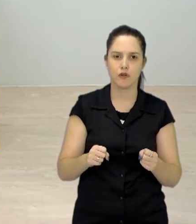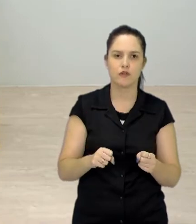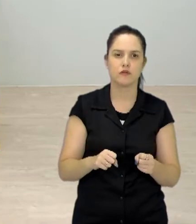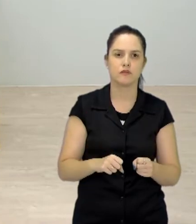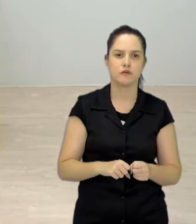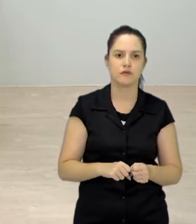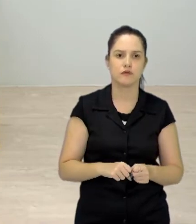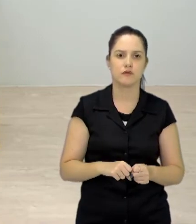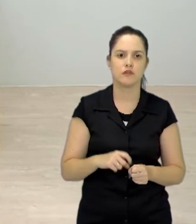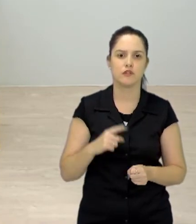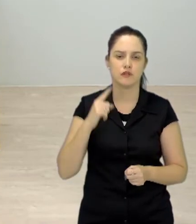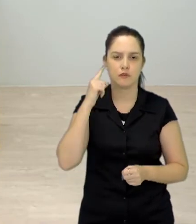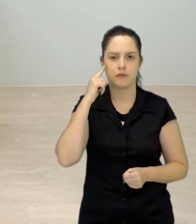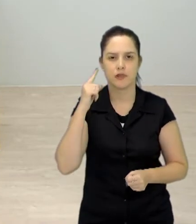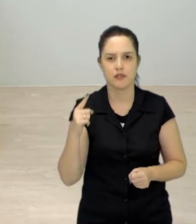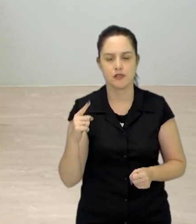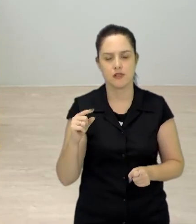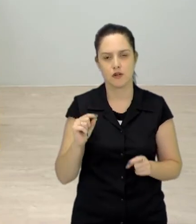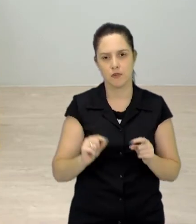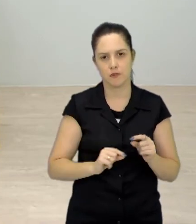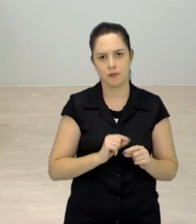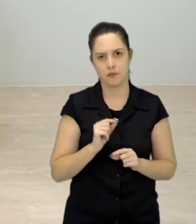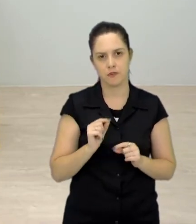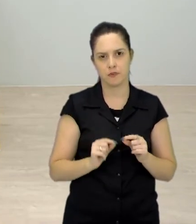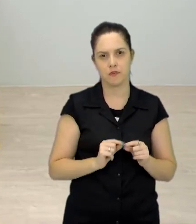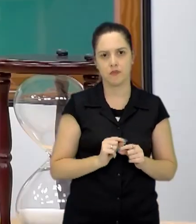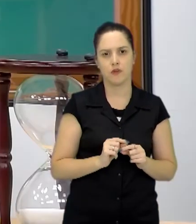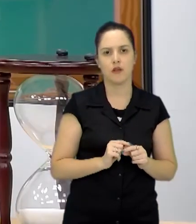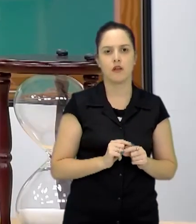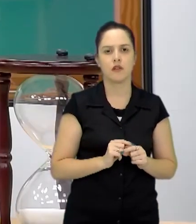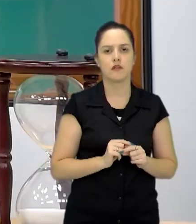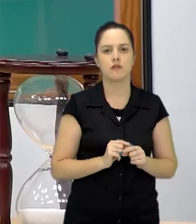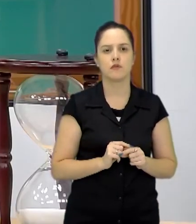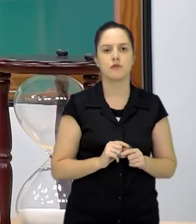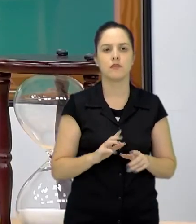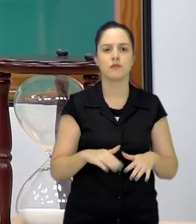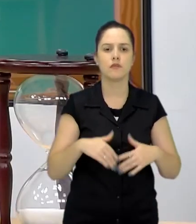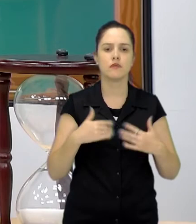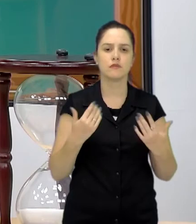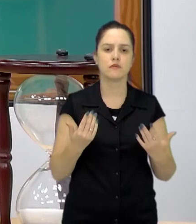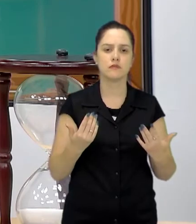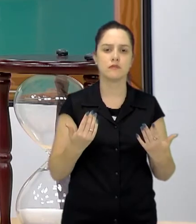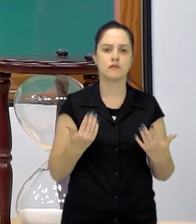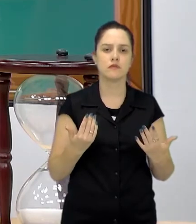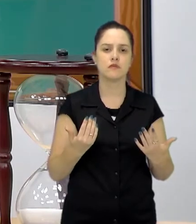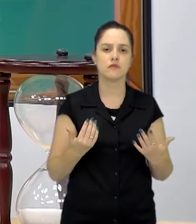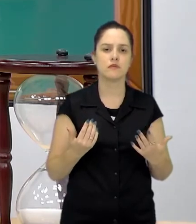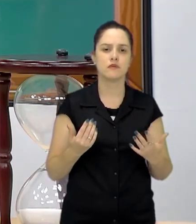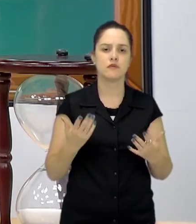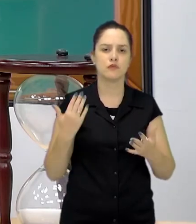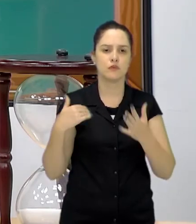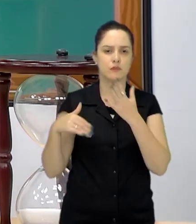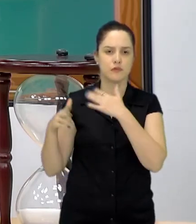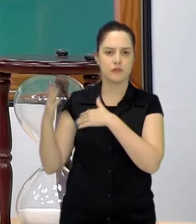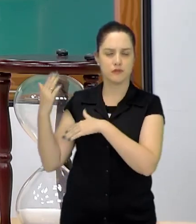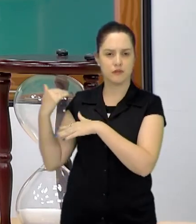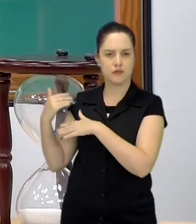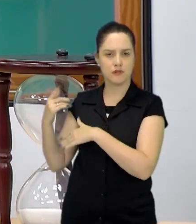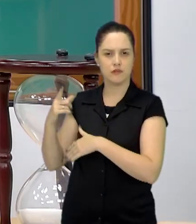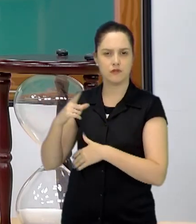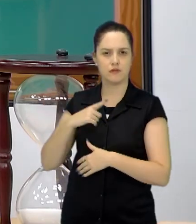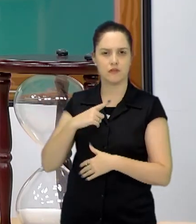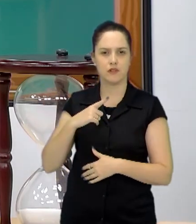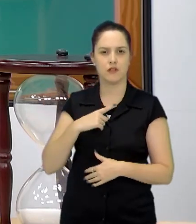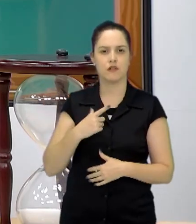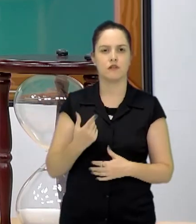Muito, porque se a gente pensar aí, o exemplo que a gente sempre dá para eles, são os bairros mais afastados, periféricos,